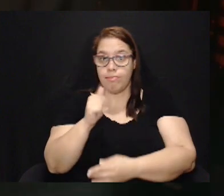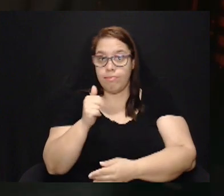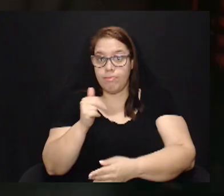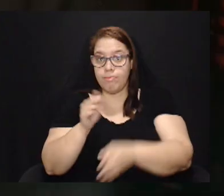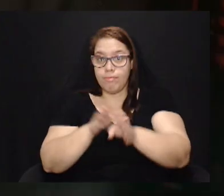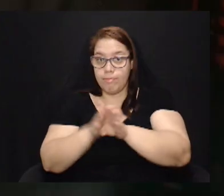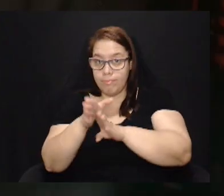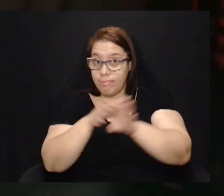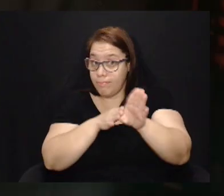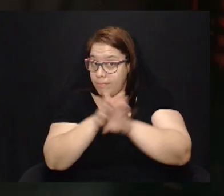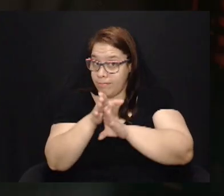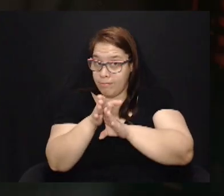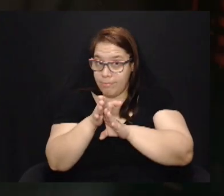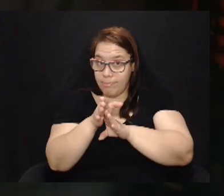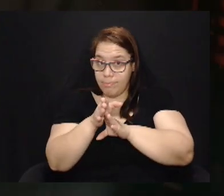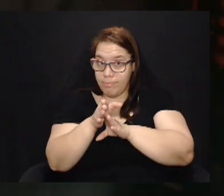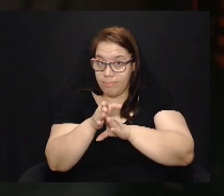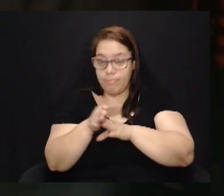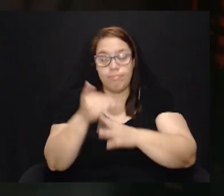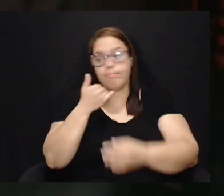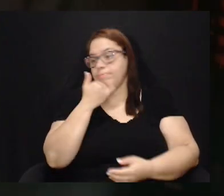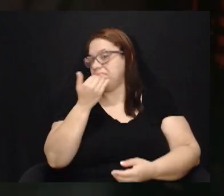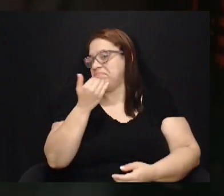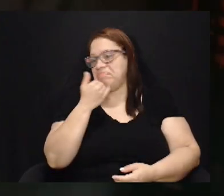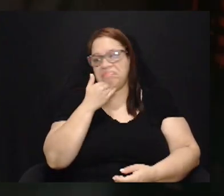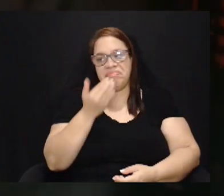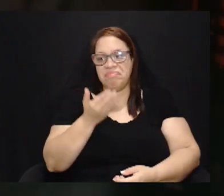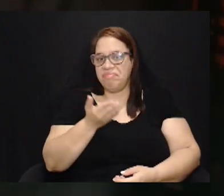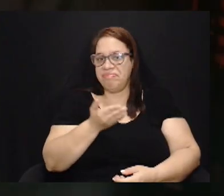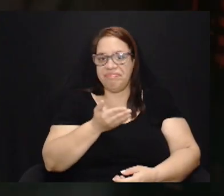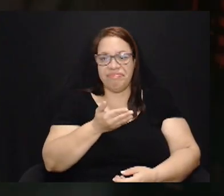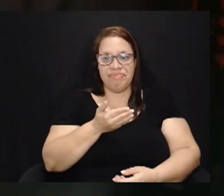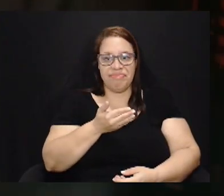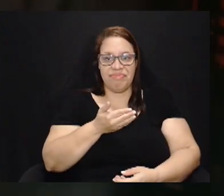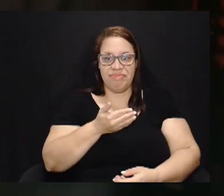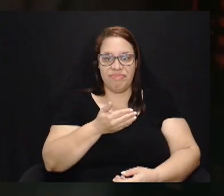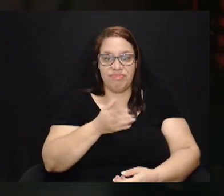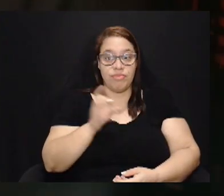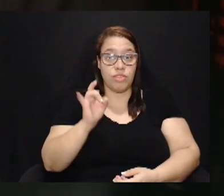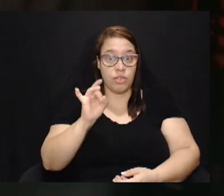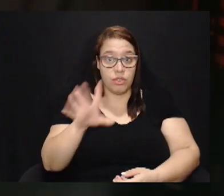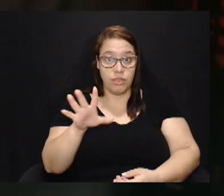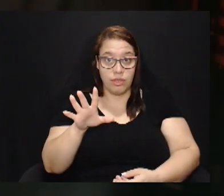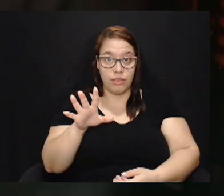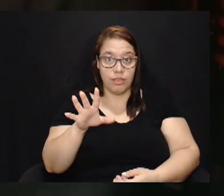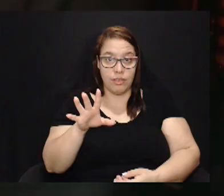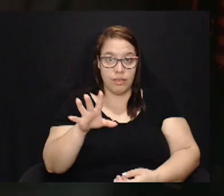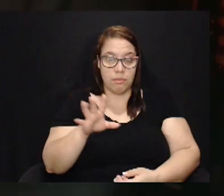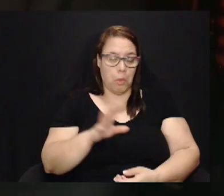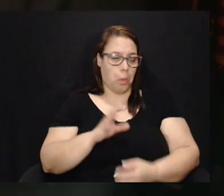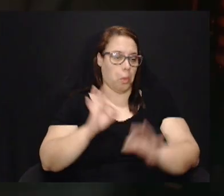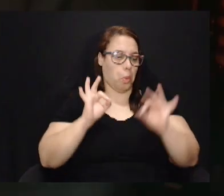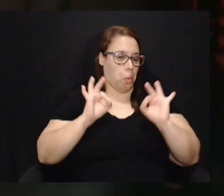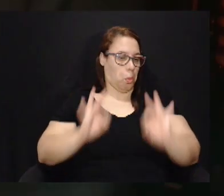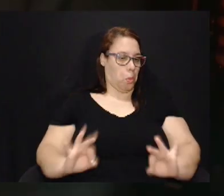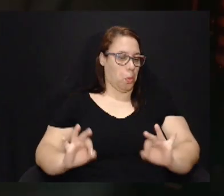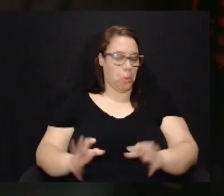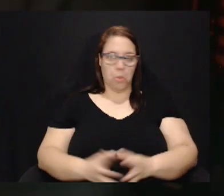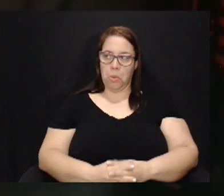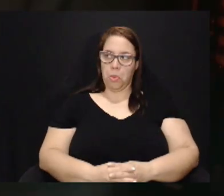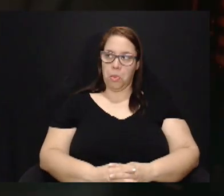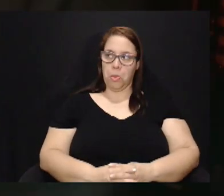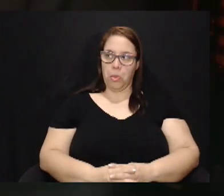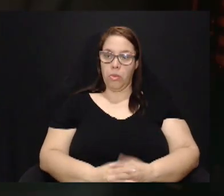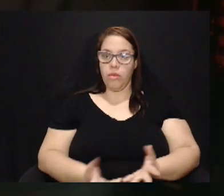orientar, não adianta, a gente não vai conseguir seguir, só se você for muito disciplinado, demais da conta. E